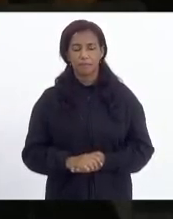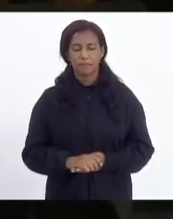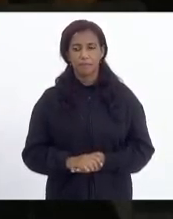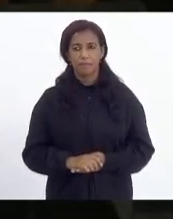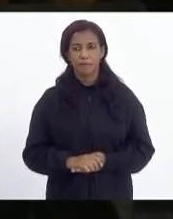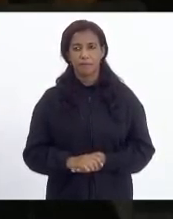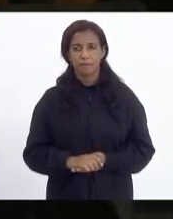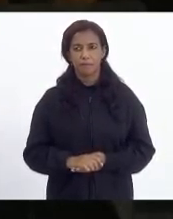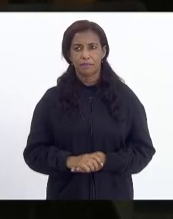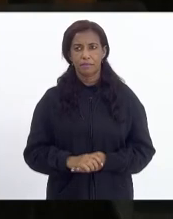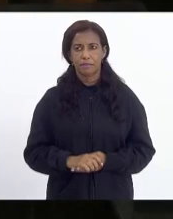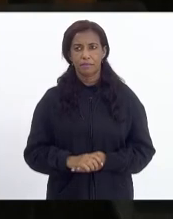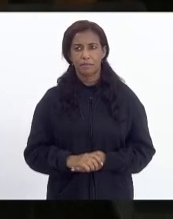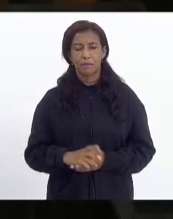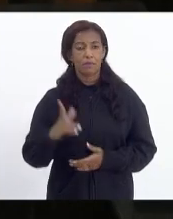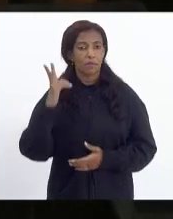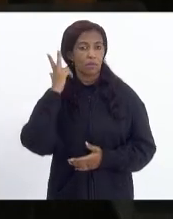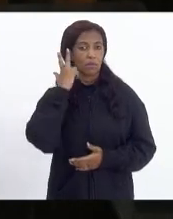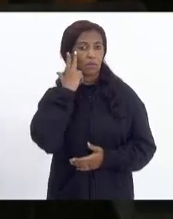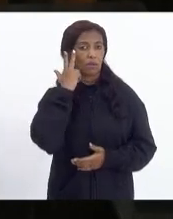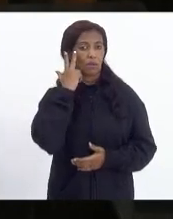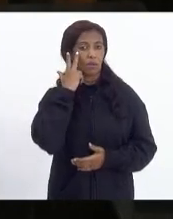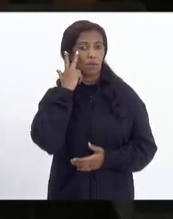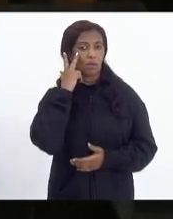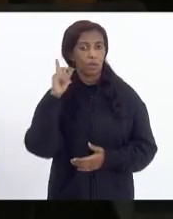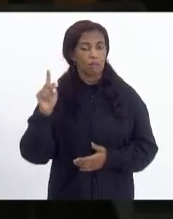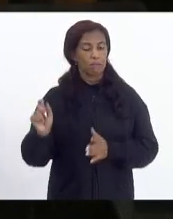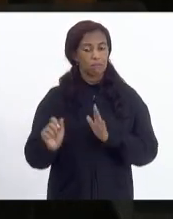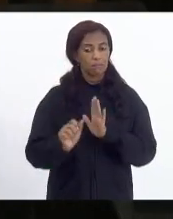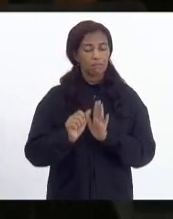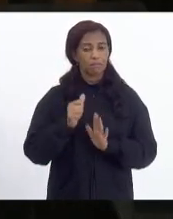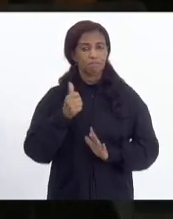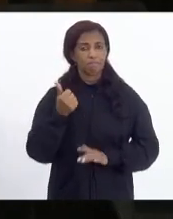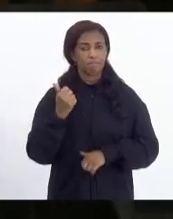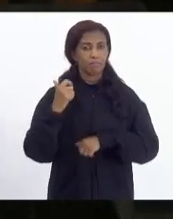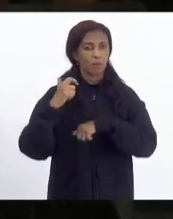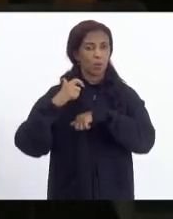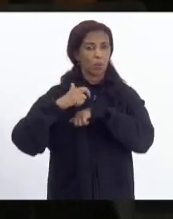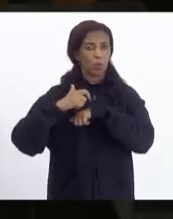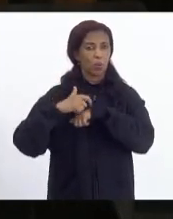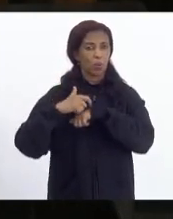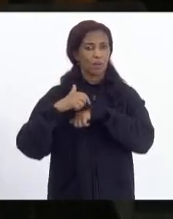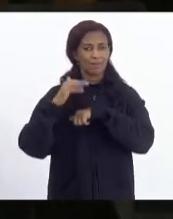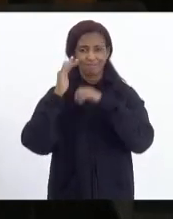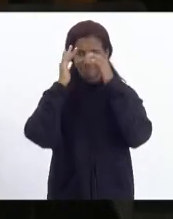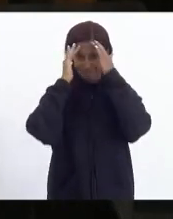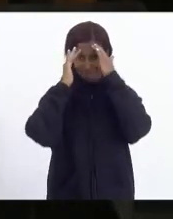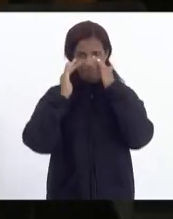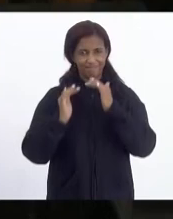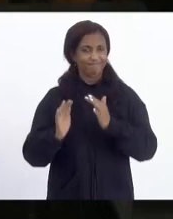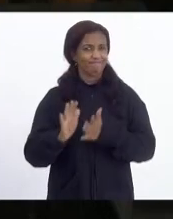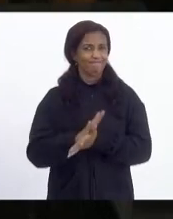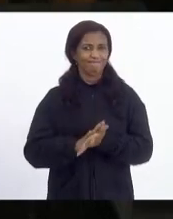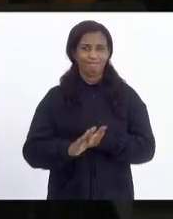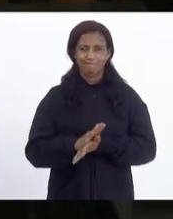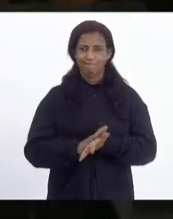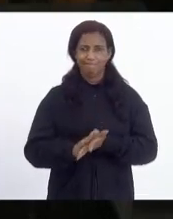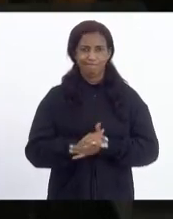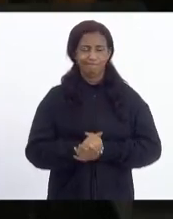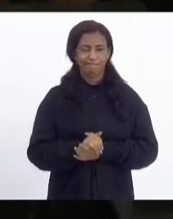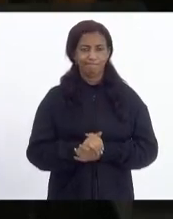e em geral esse primeiro prefeito não é cumprido bom